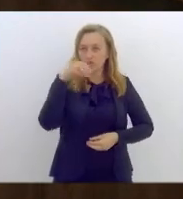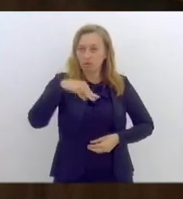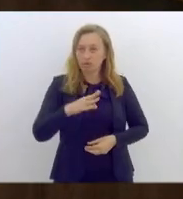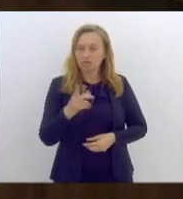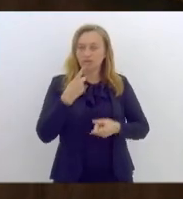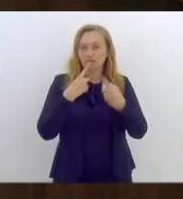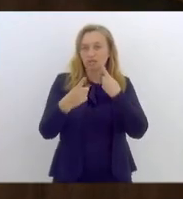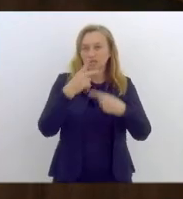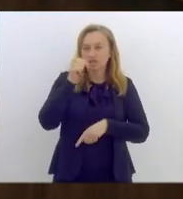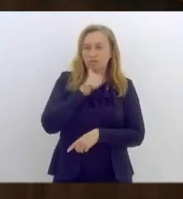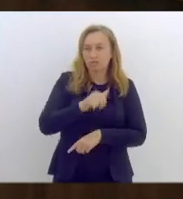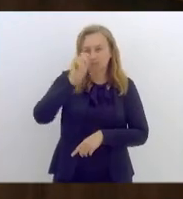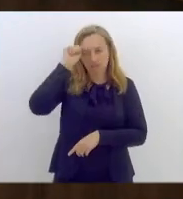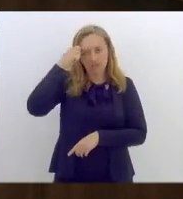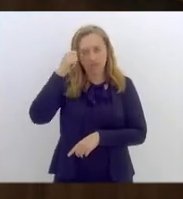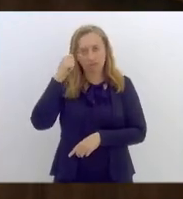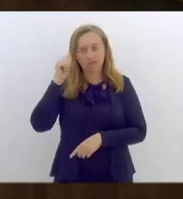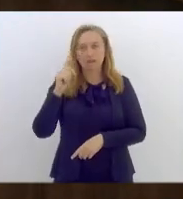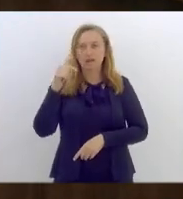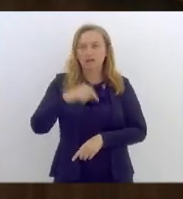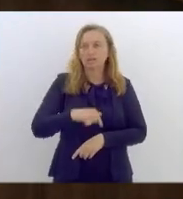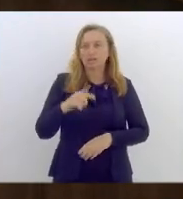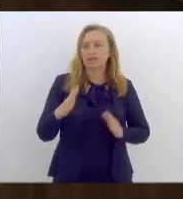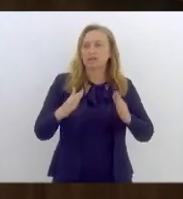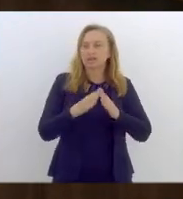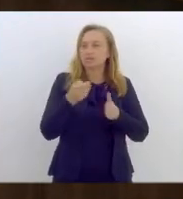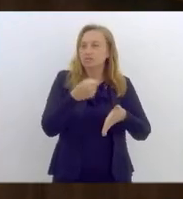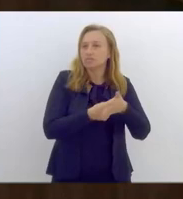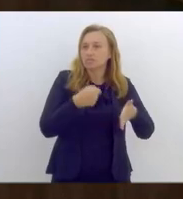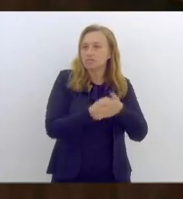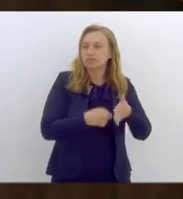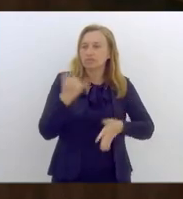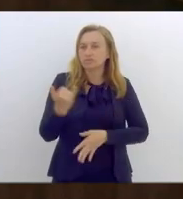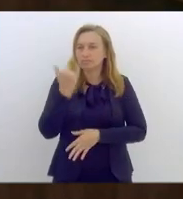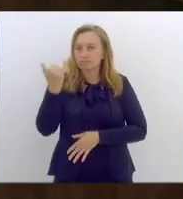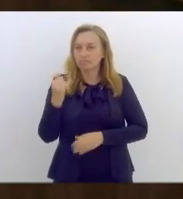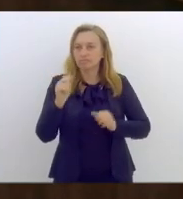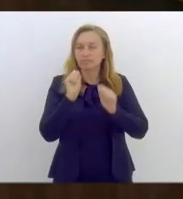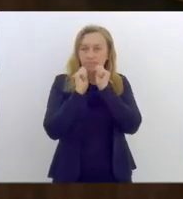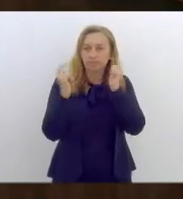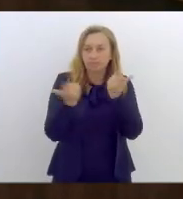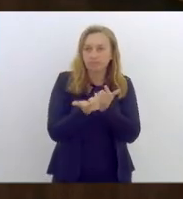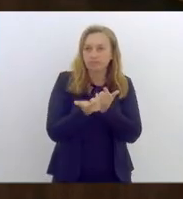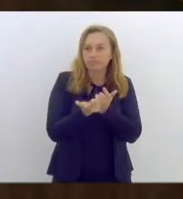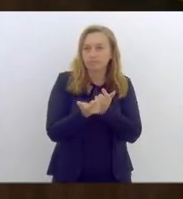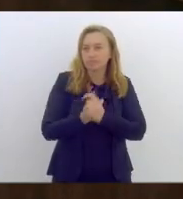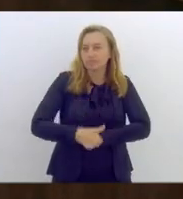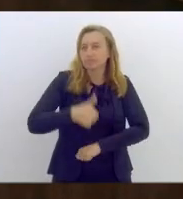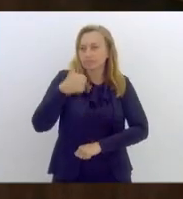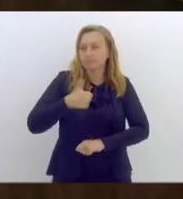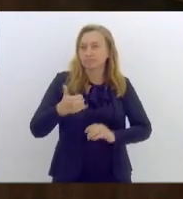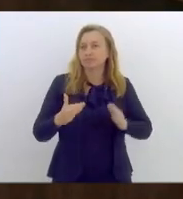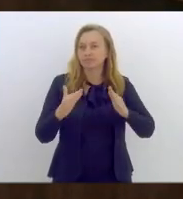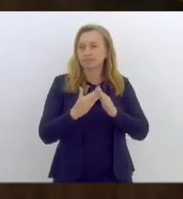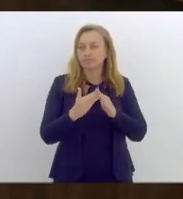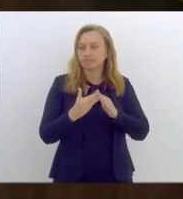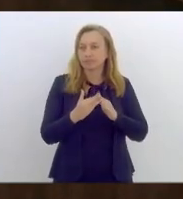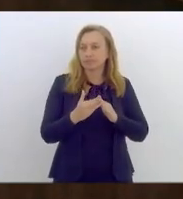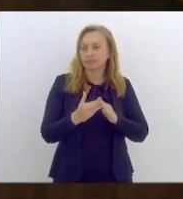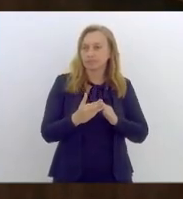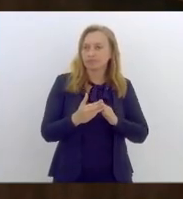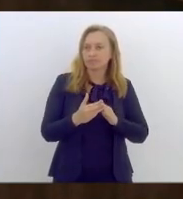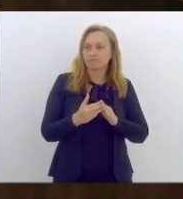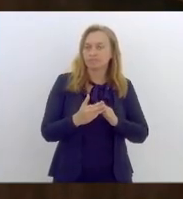negras um espaço físico aqui na casa é uma luta importante a Assembleia Legislativa foi a primeira cada parlamentar do Brasil